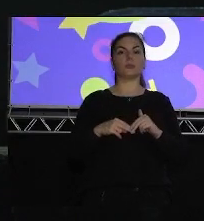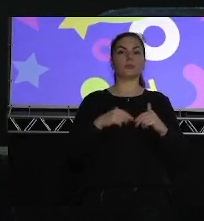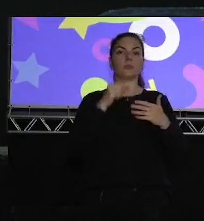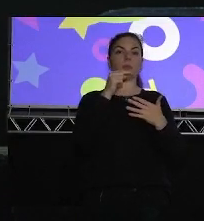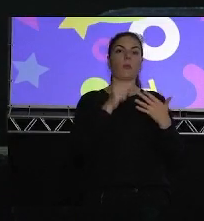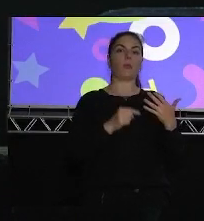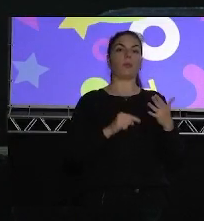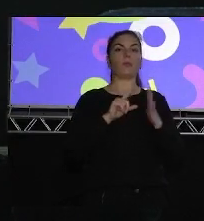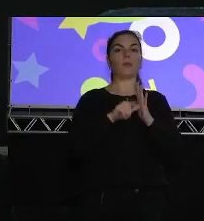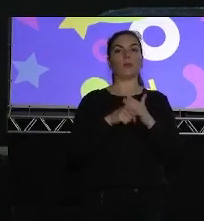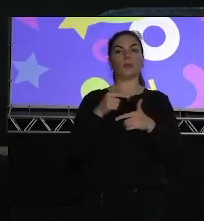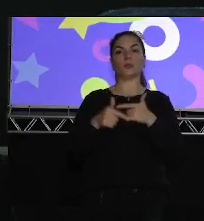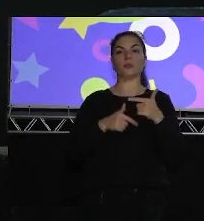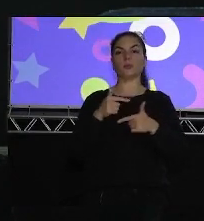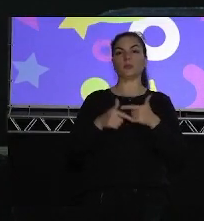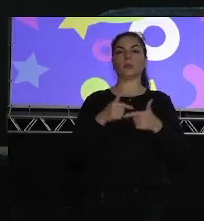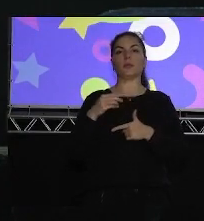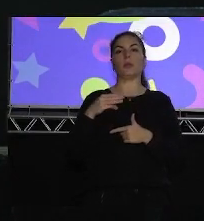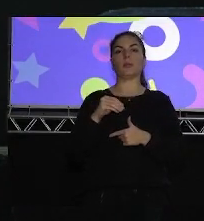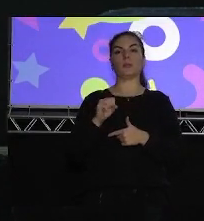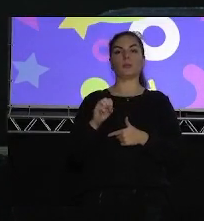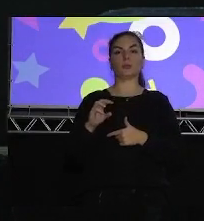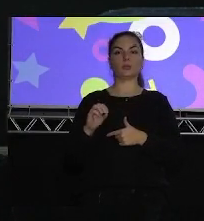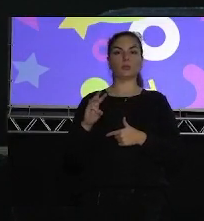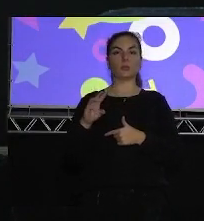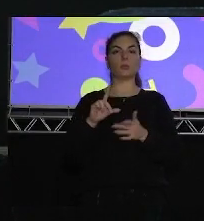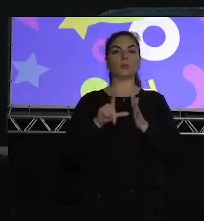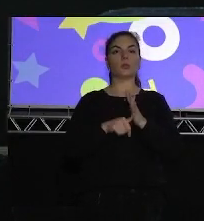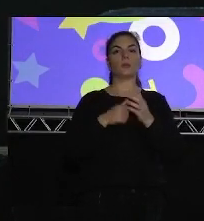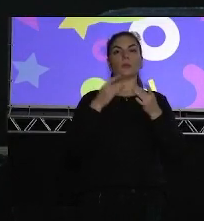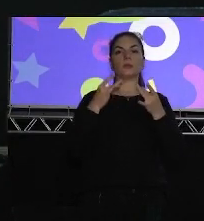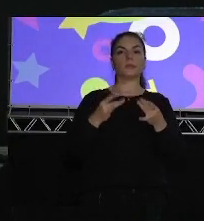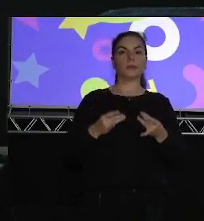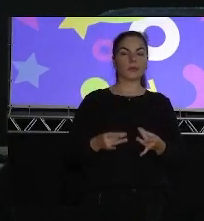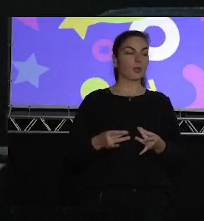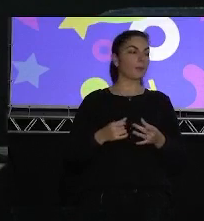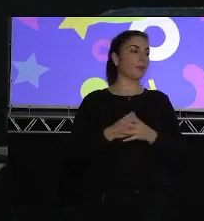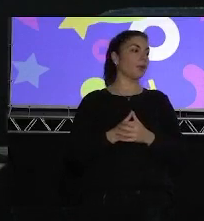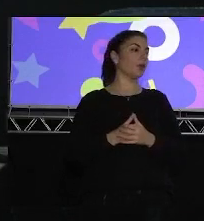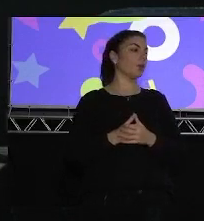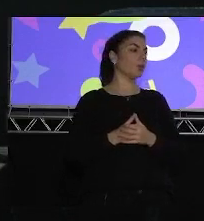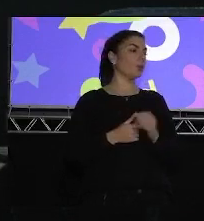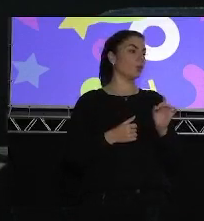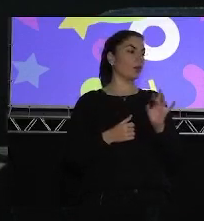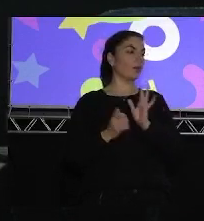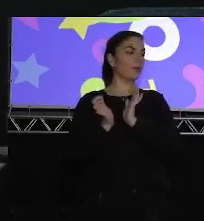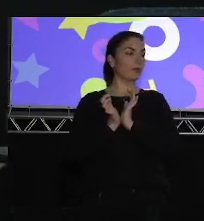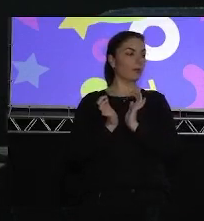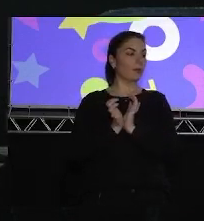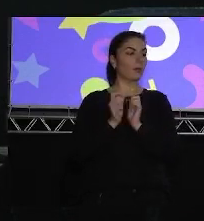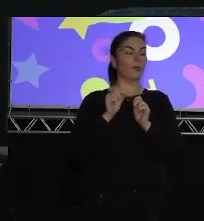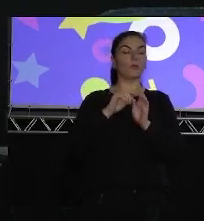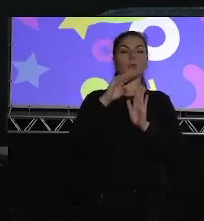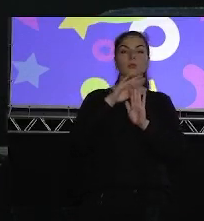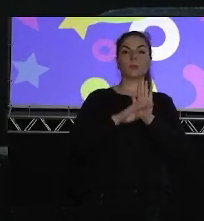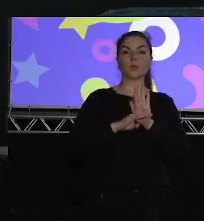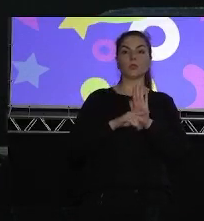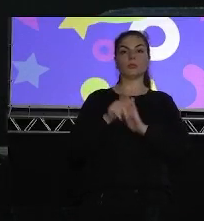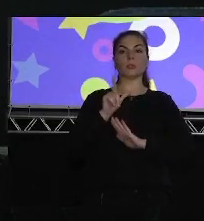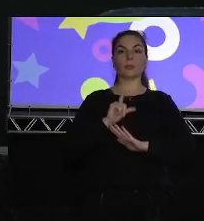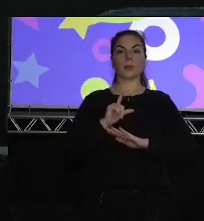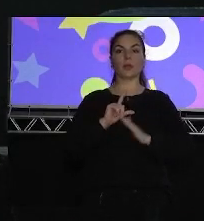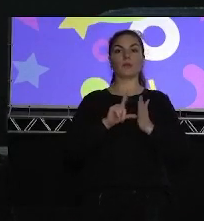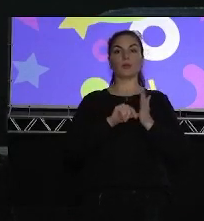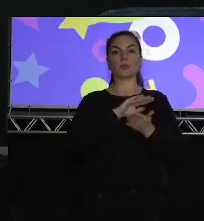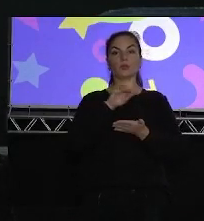depois trabalha com Moscou, depois trabalha com detalhamento de itens, cada equipe faz seu planejamento prévio e, no